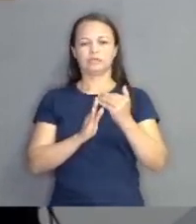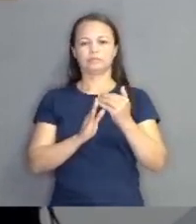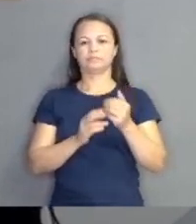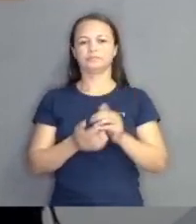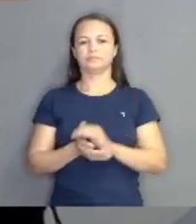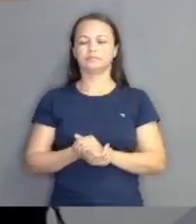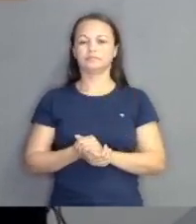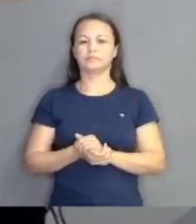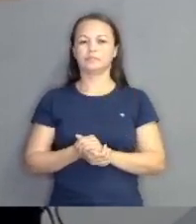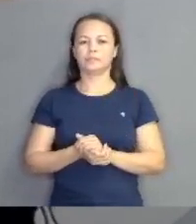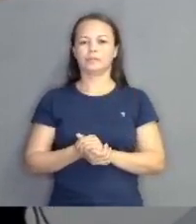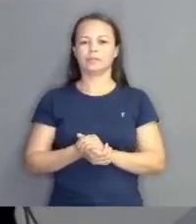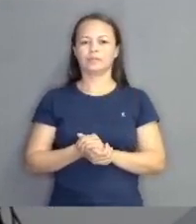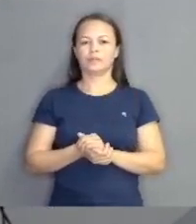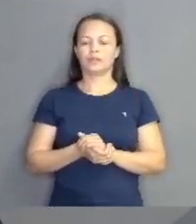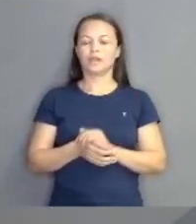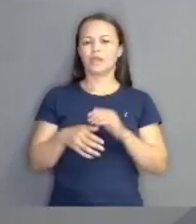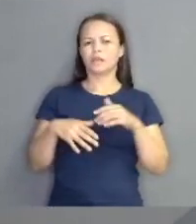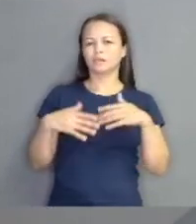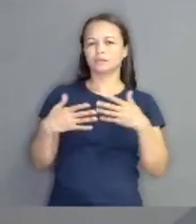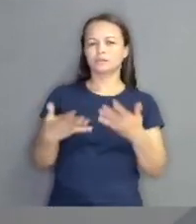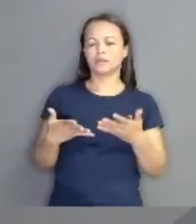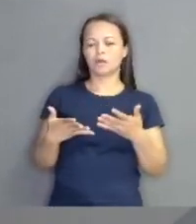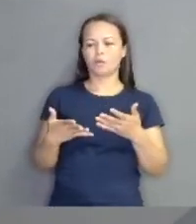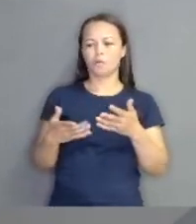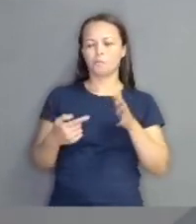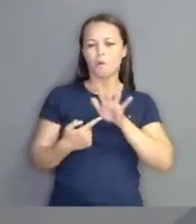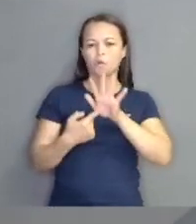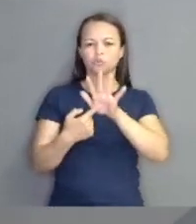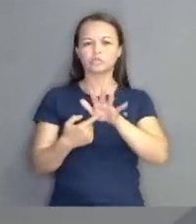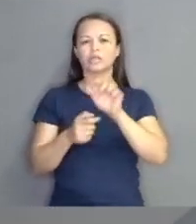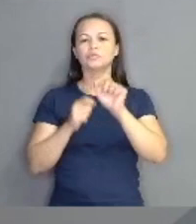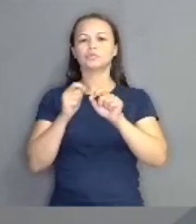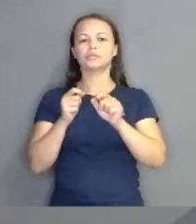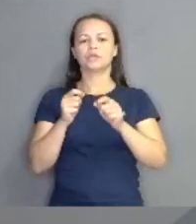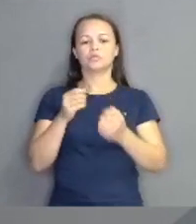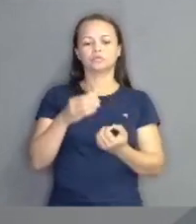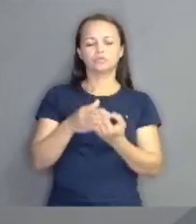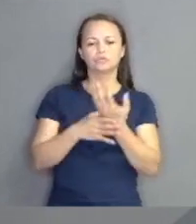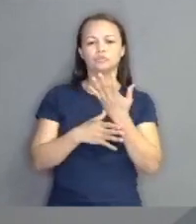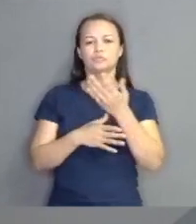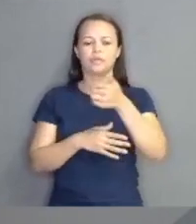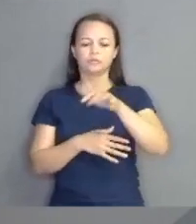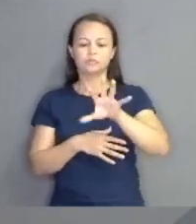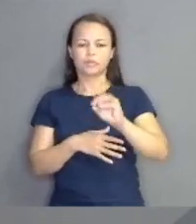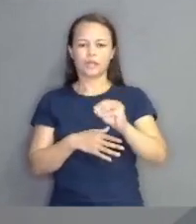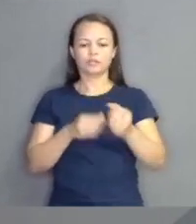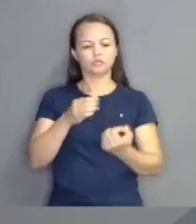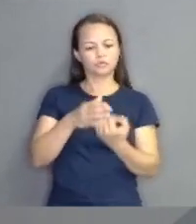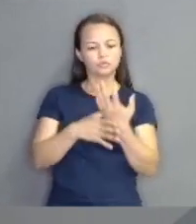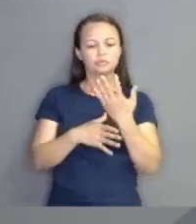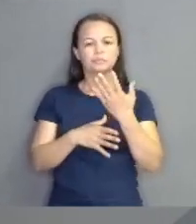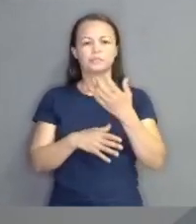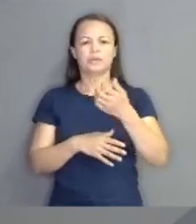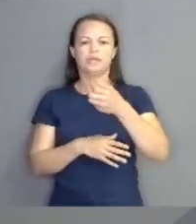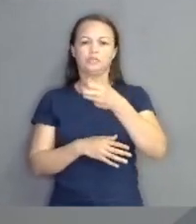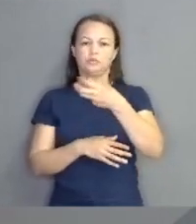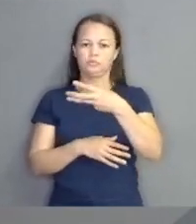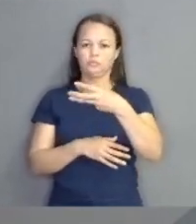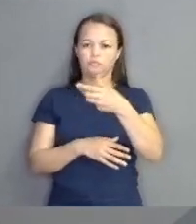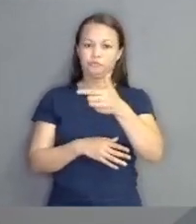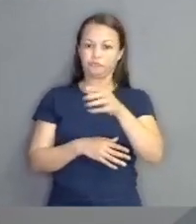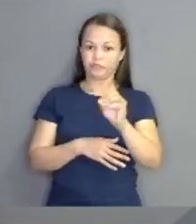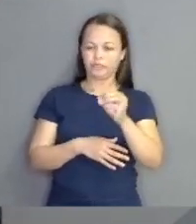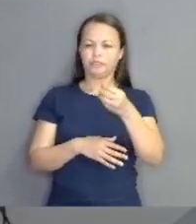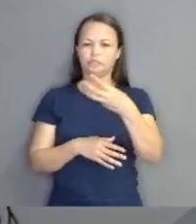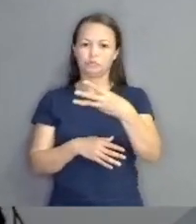Então, aparentando o quê? Surgimento do 10, surgimento do 20, surgimento do 30,